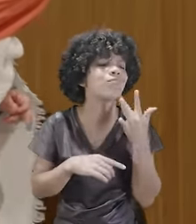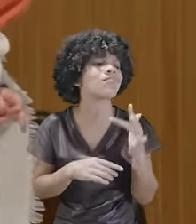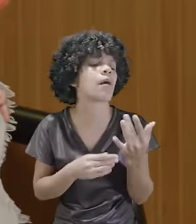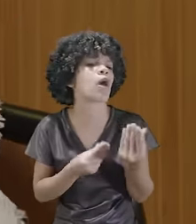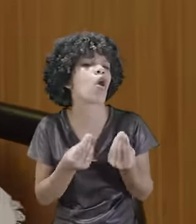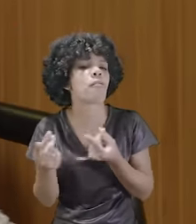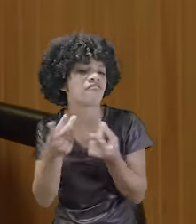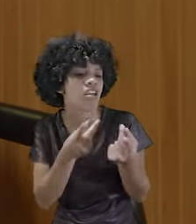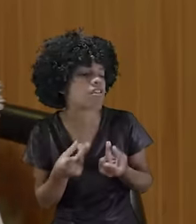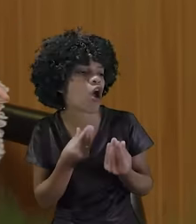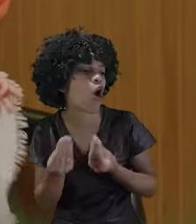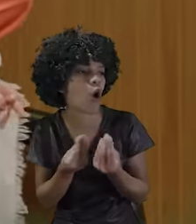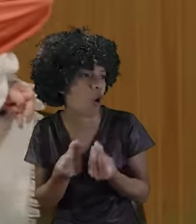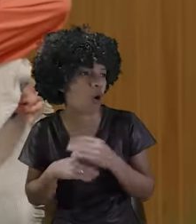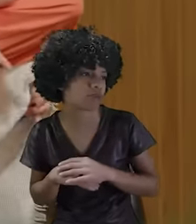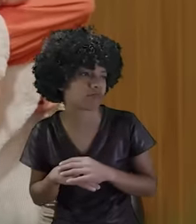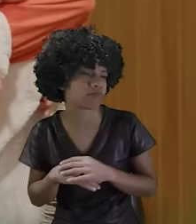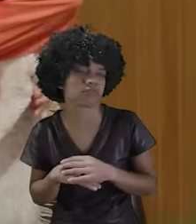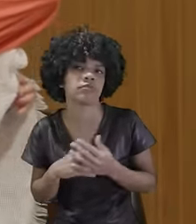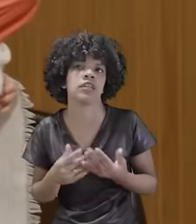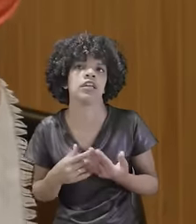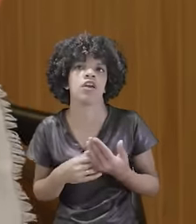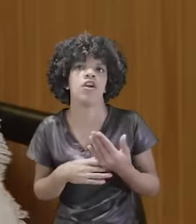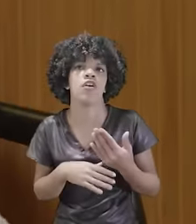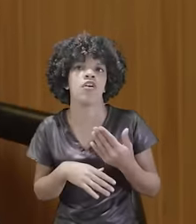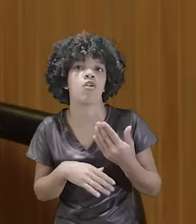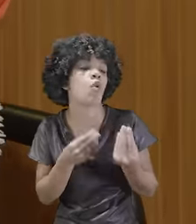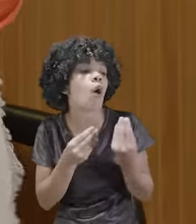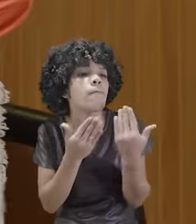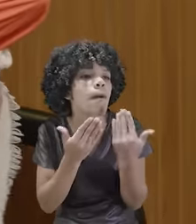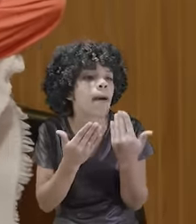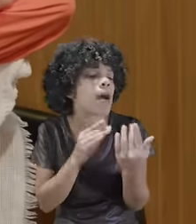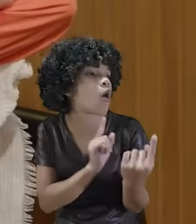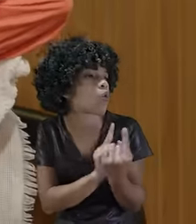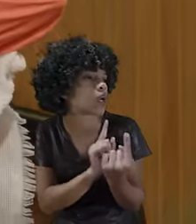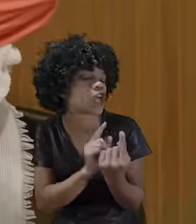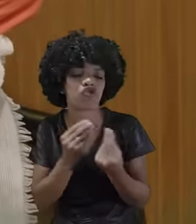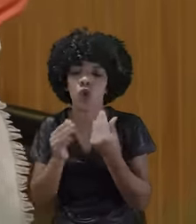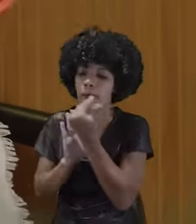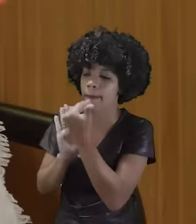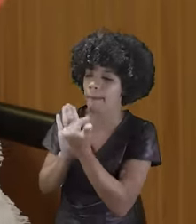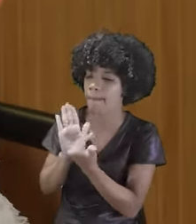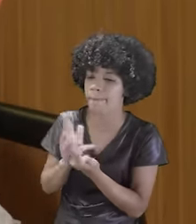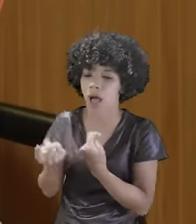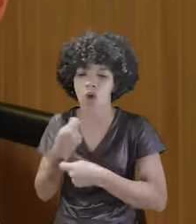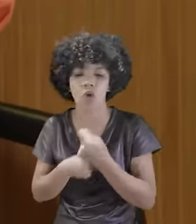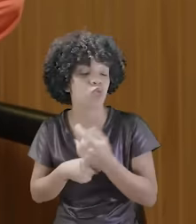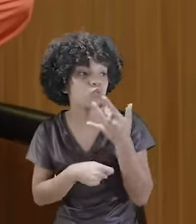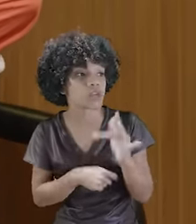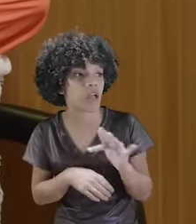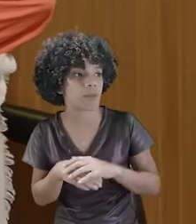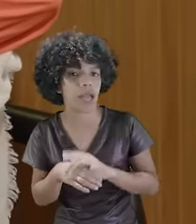negócio quem não sabe como vou vender como vou vou falar como cliente como monta o orçamento como faço não